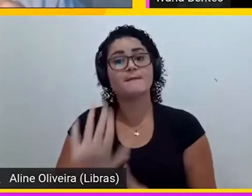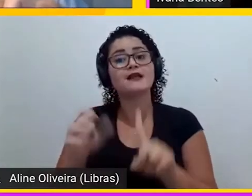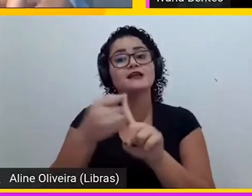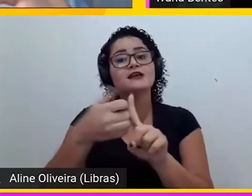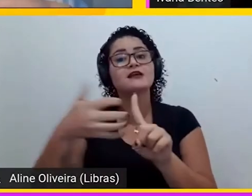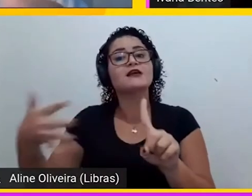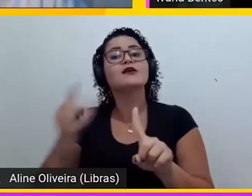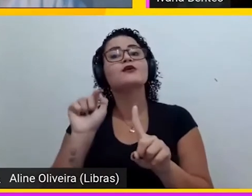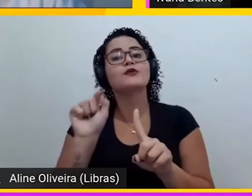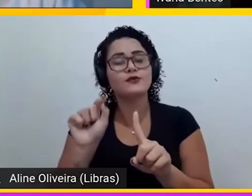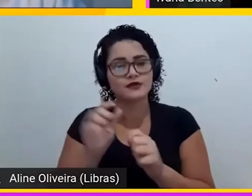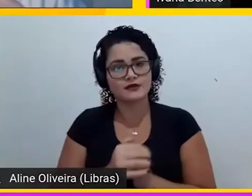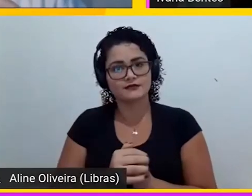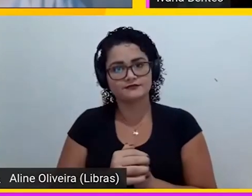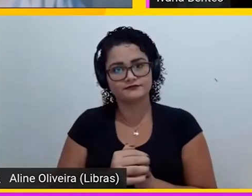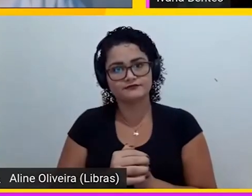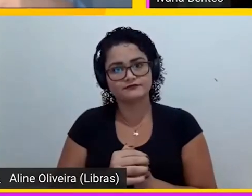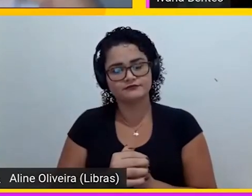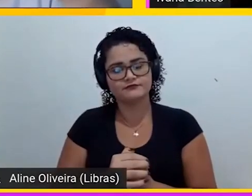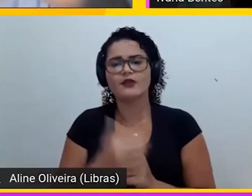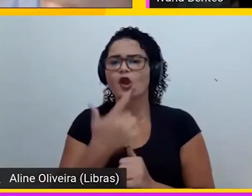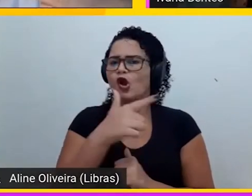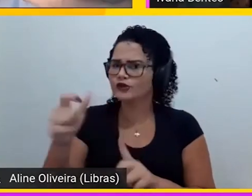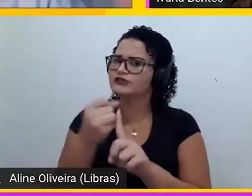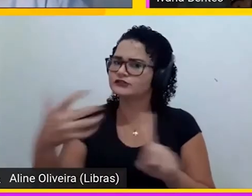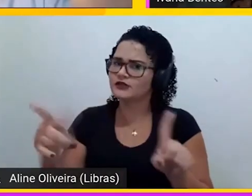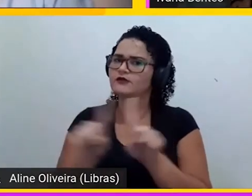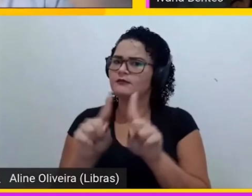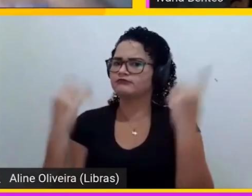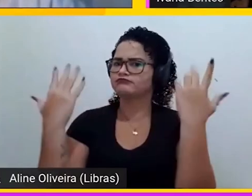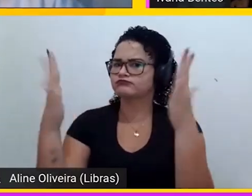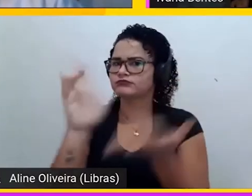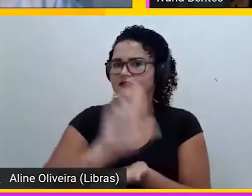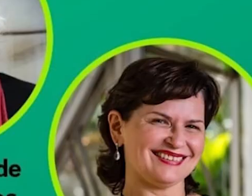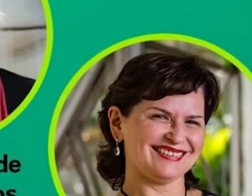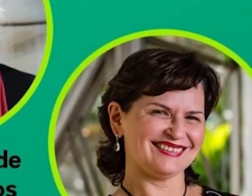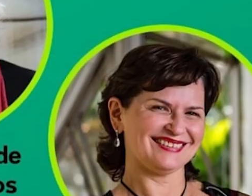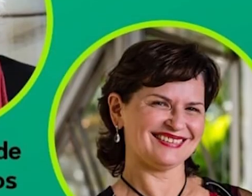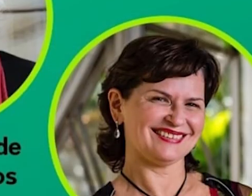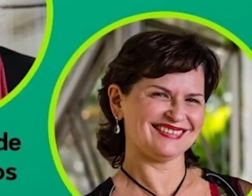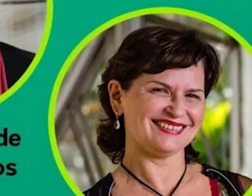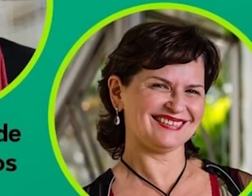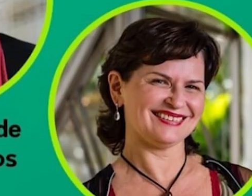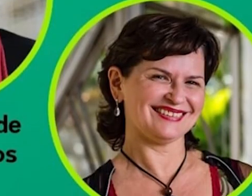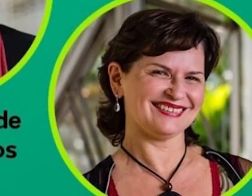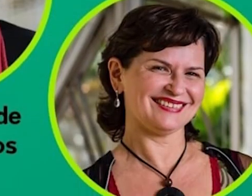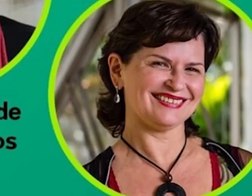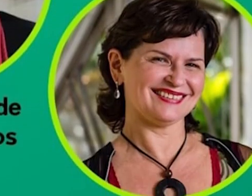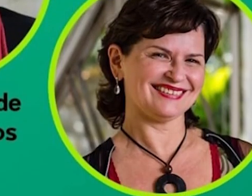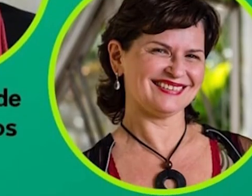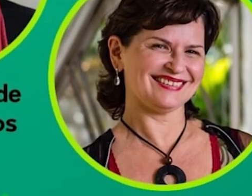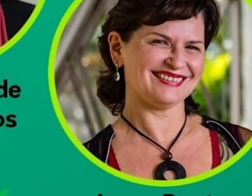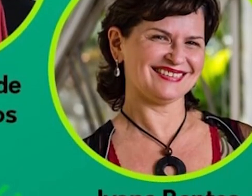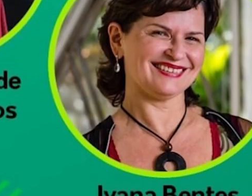as epistemologias do sul me obrigou a dos extensão e levar a universidade para fora mas trazer à sociedade perder e portanto